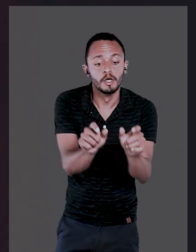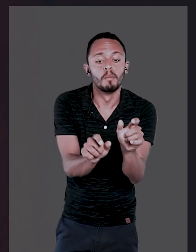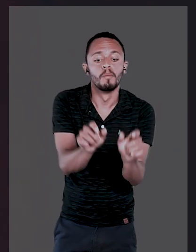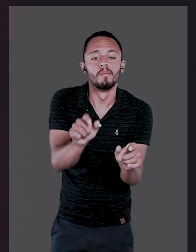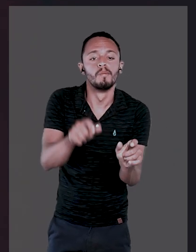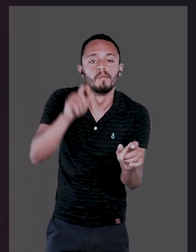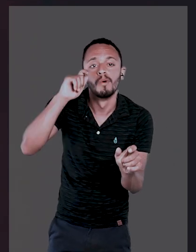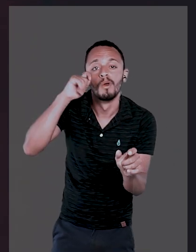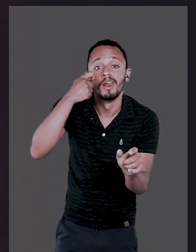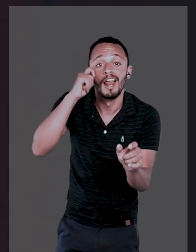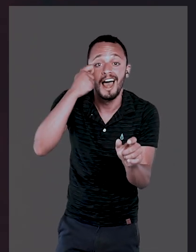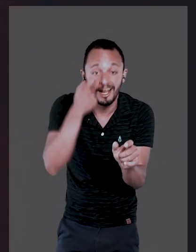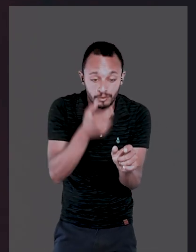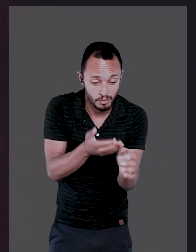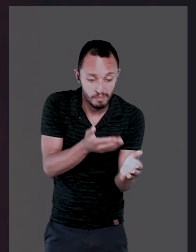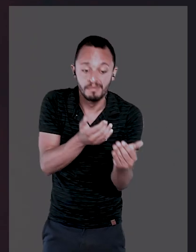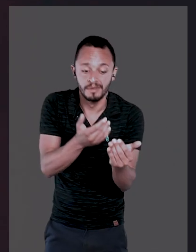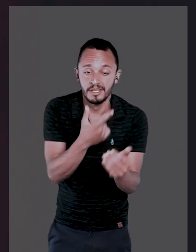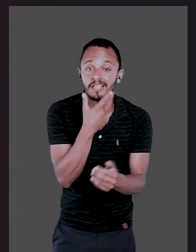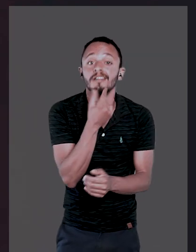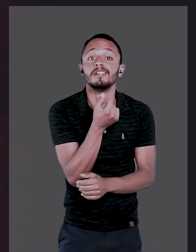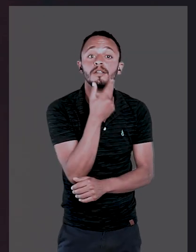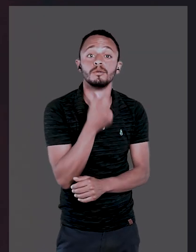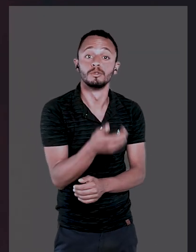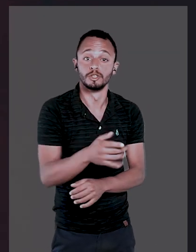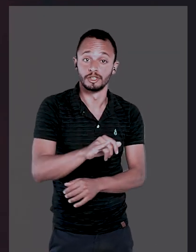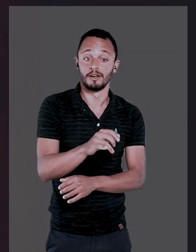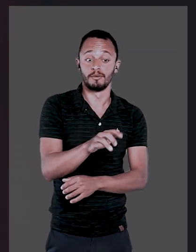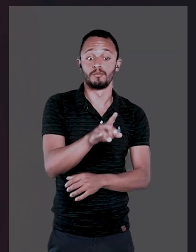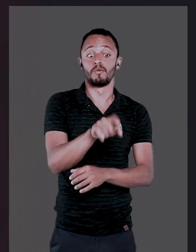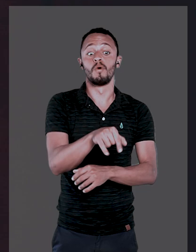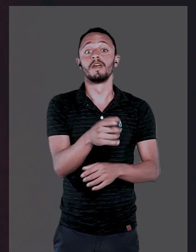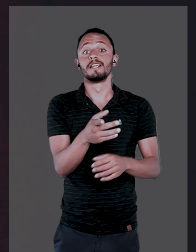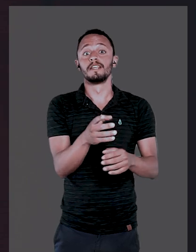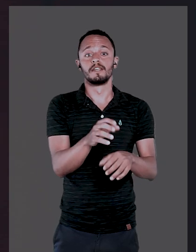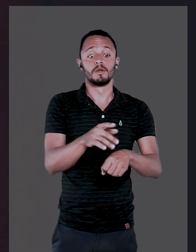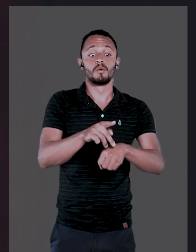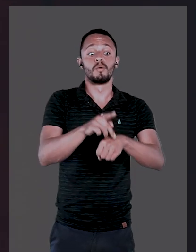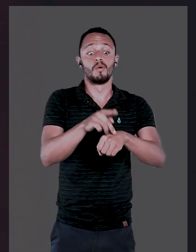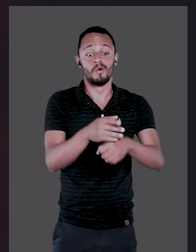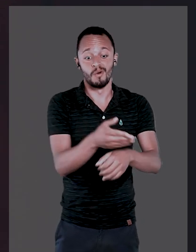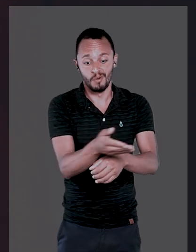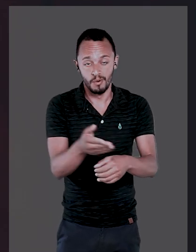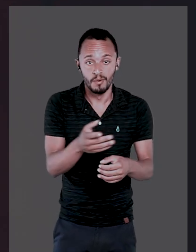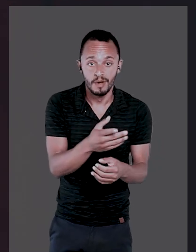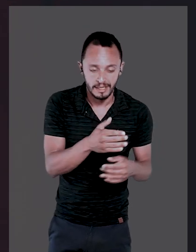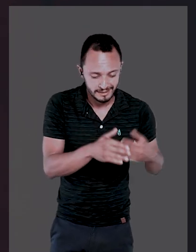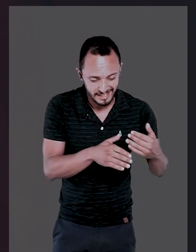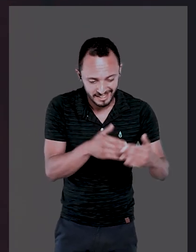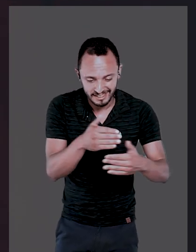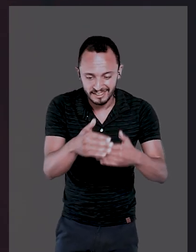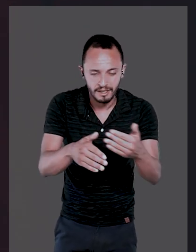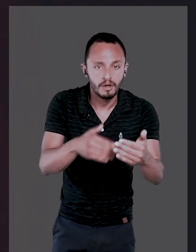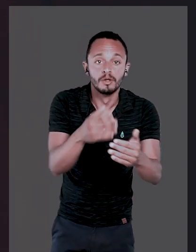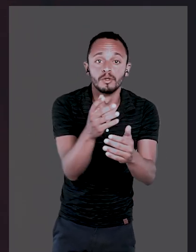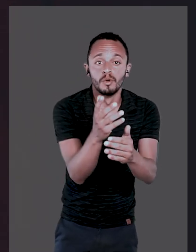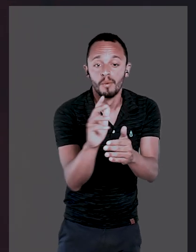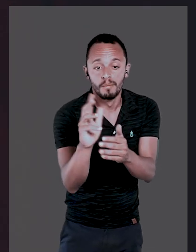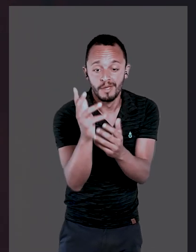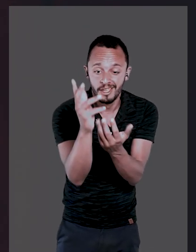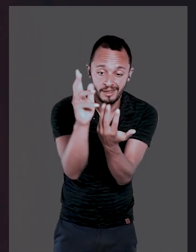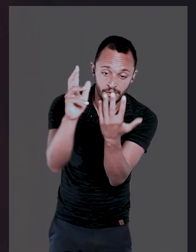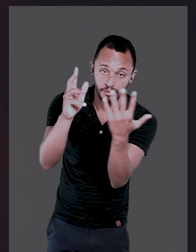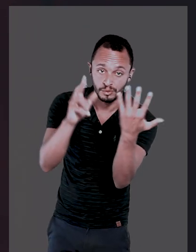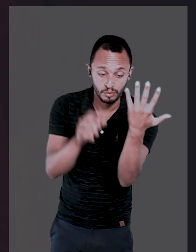Tatu. Aquela cidade, um mulato, Cafu, a serenidade, um menino jacu. A mão da memória que o fogo chamusca,